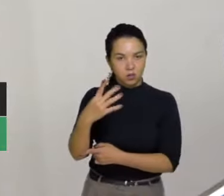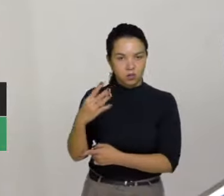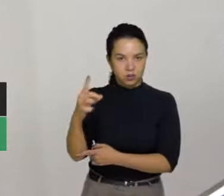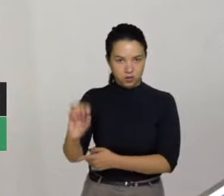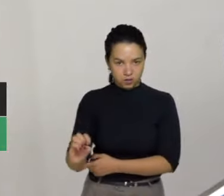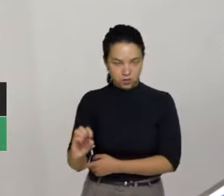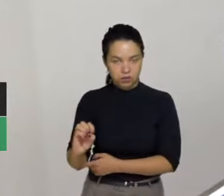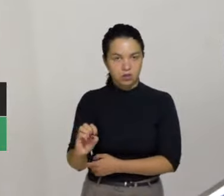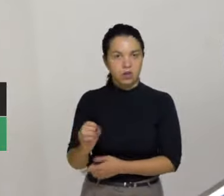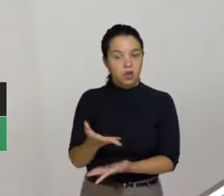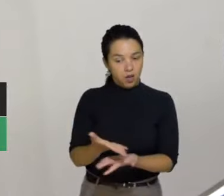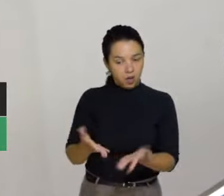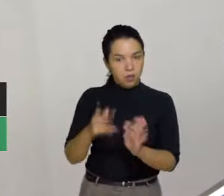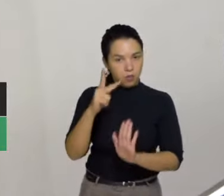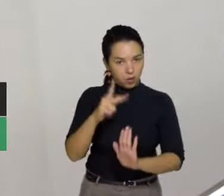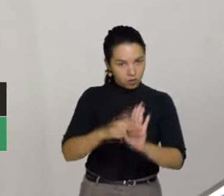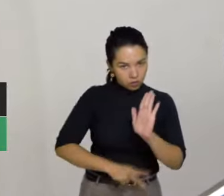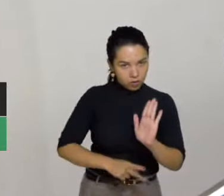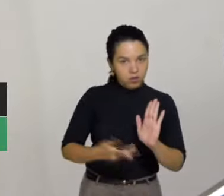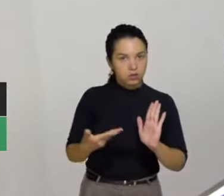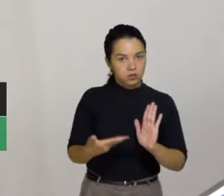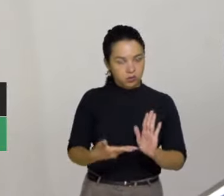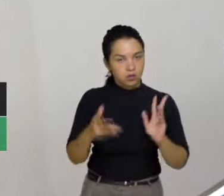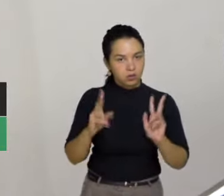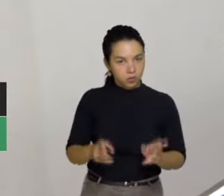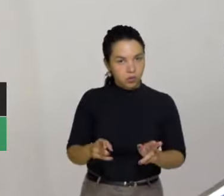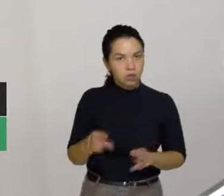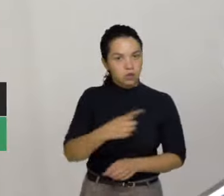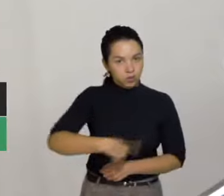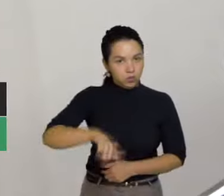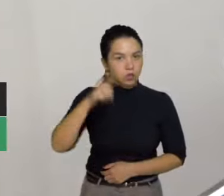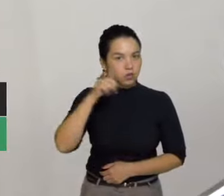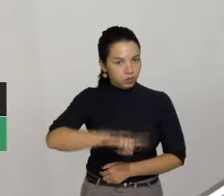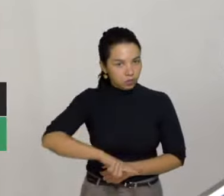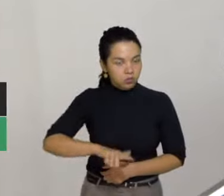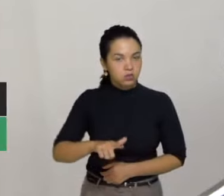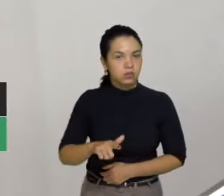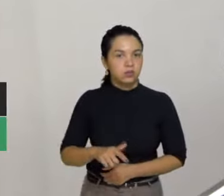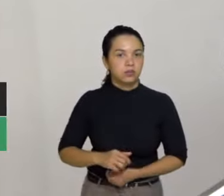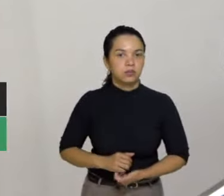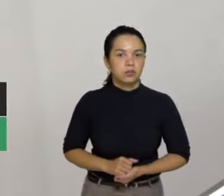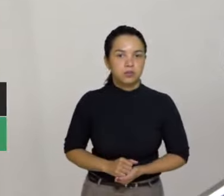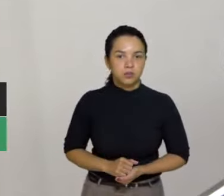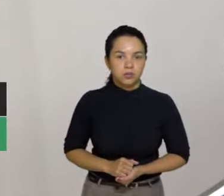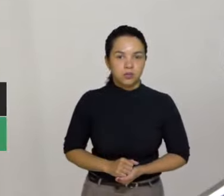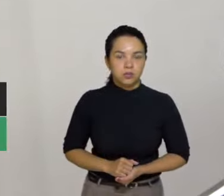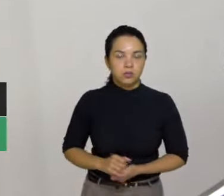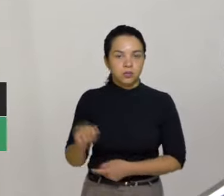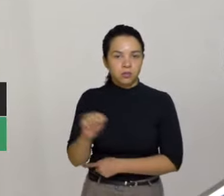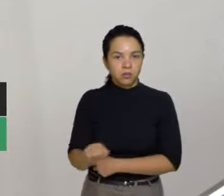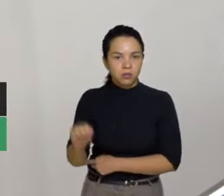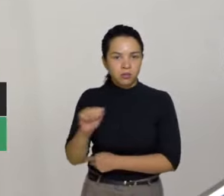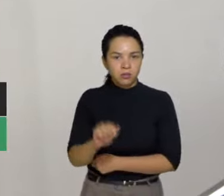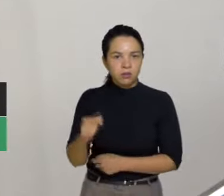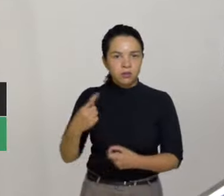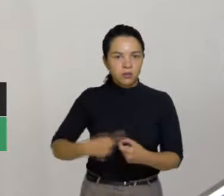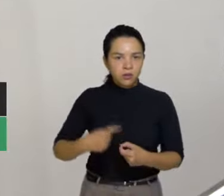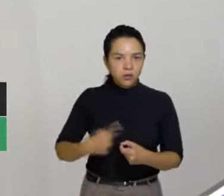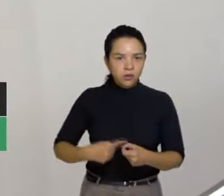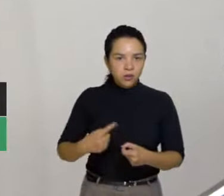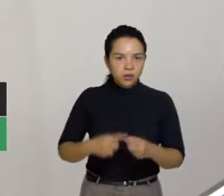projetos estes, deputado Daniel, onde conseguimos, através da Granfipolis, da Associação de Municípios da Grande